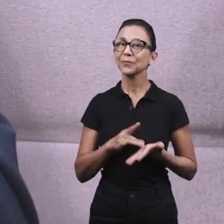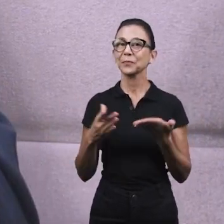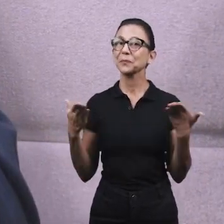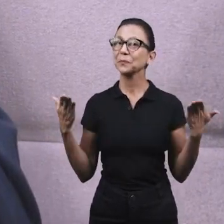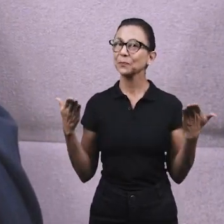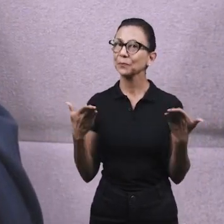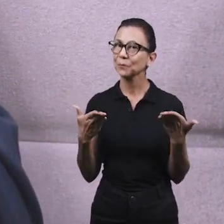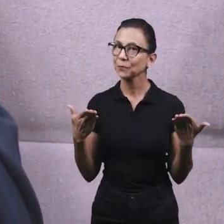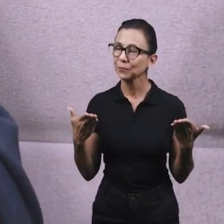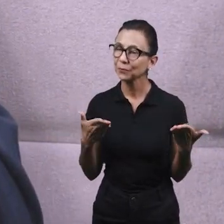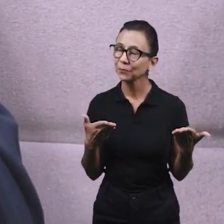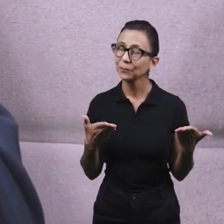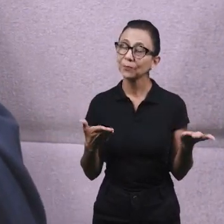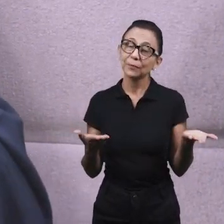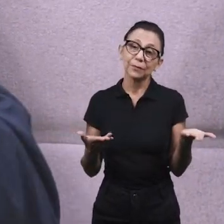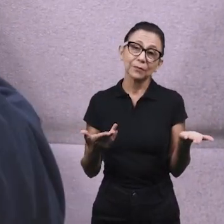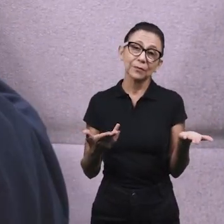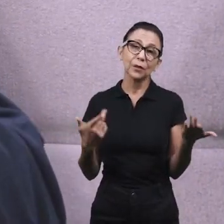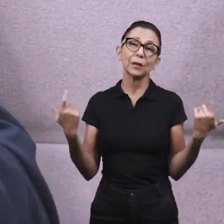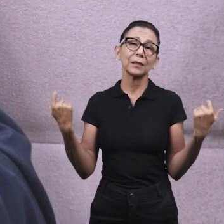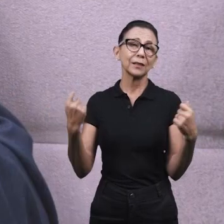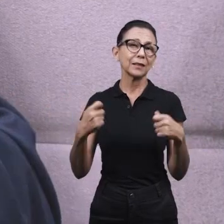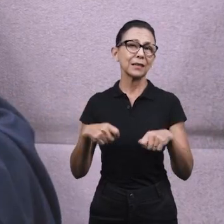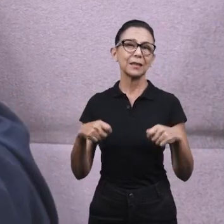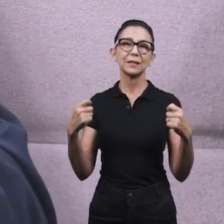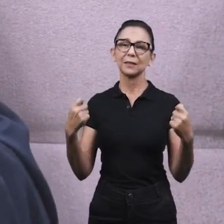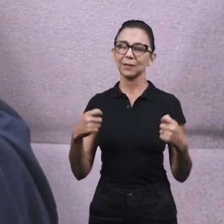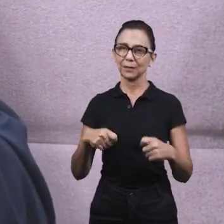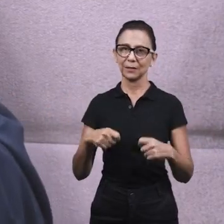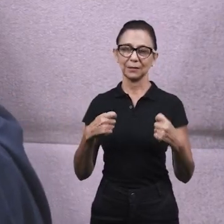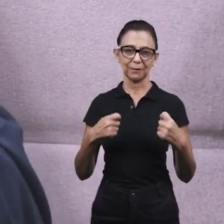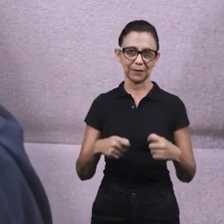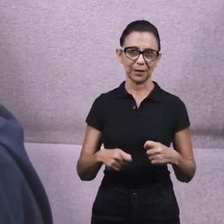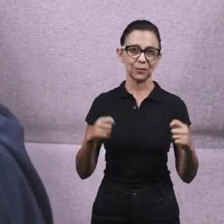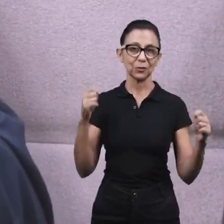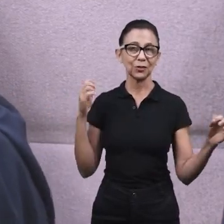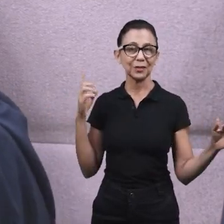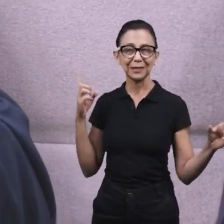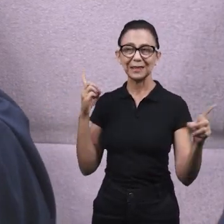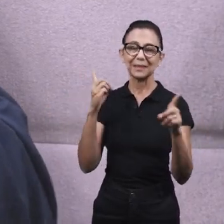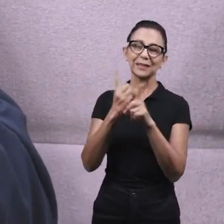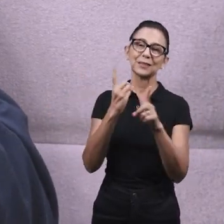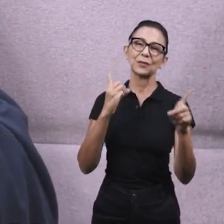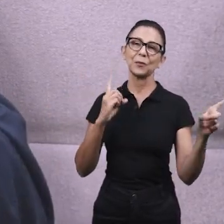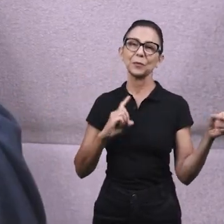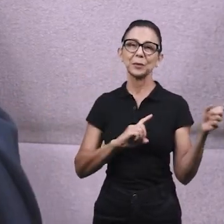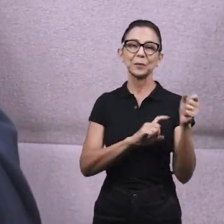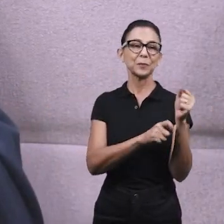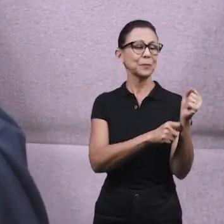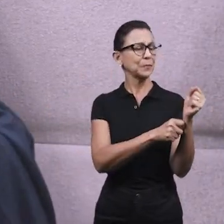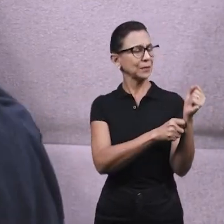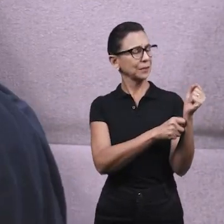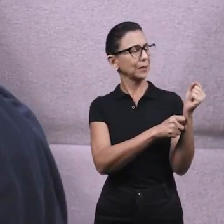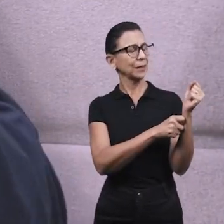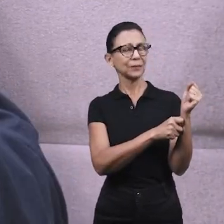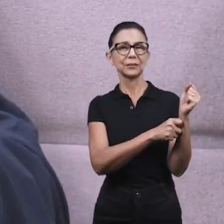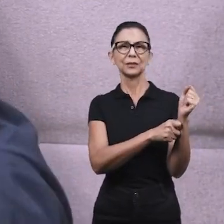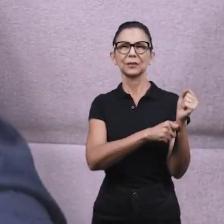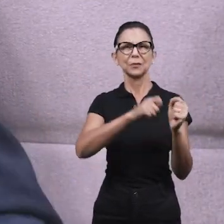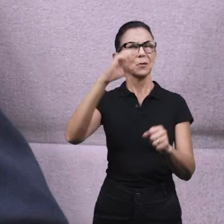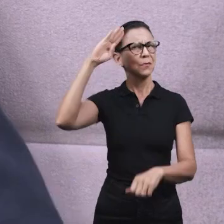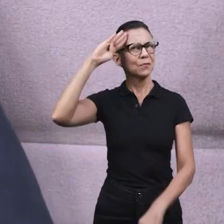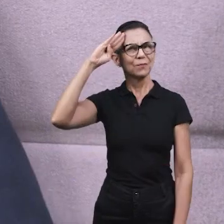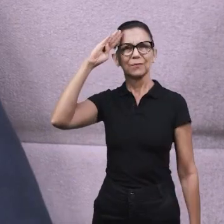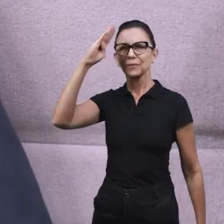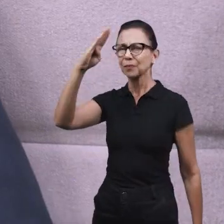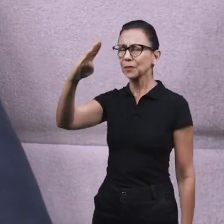dias. E por isso a necessidade de buscar e descobrir esses mistérios. E é